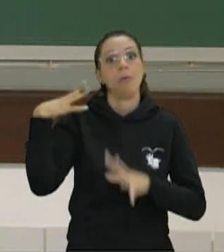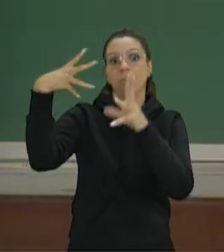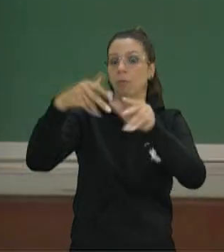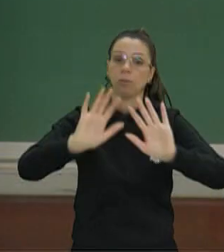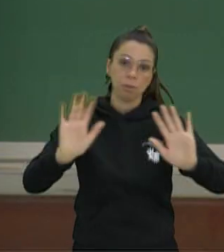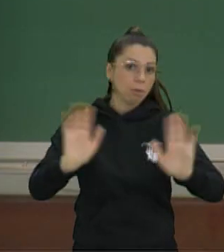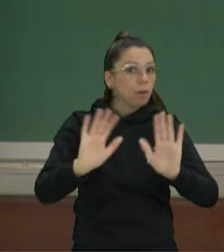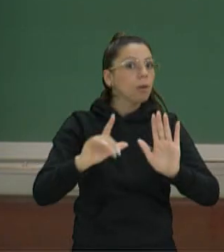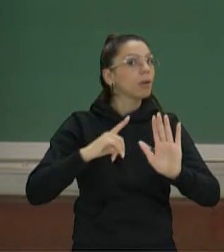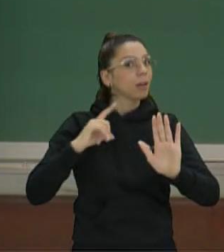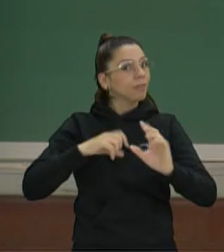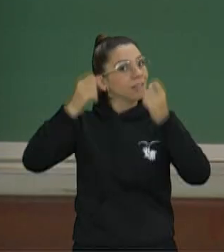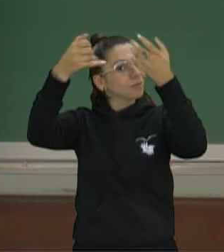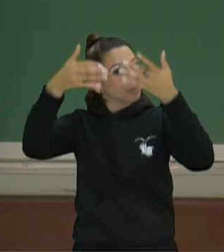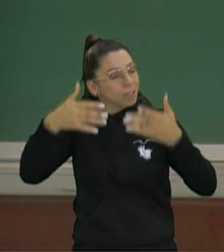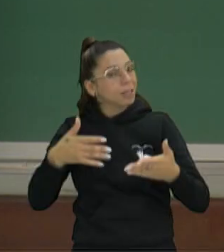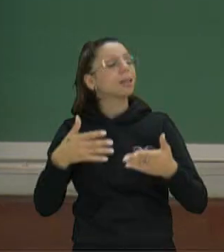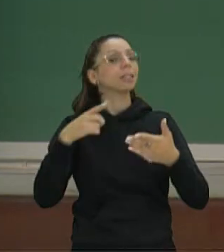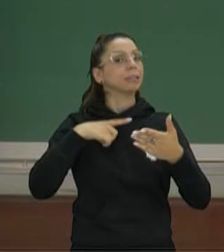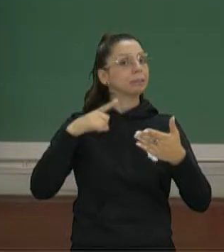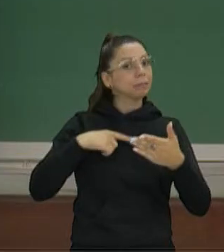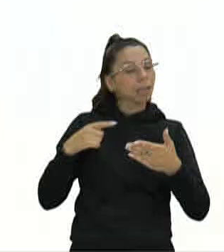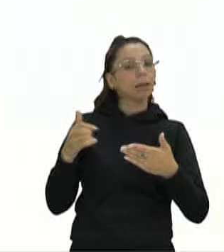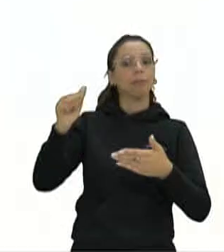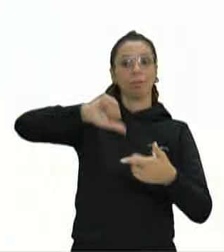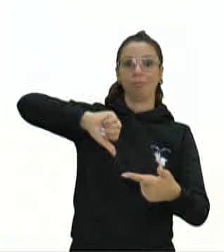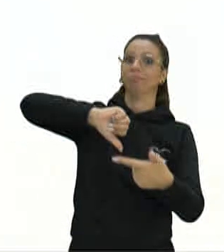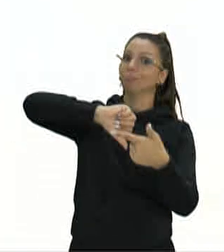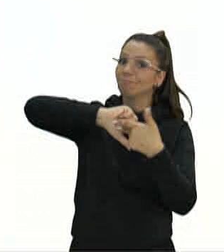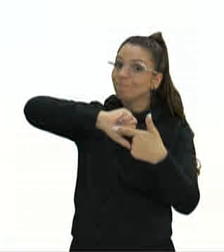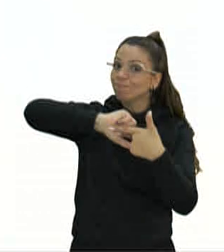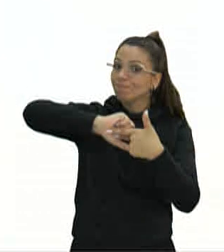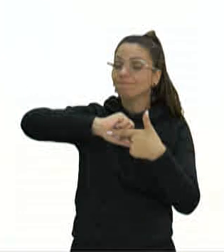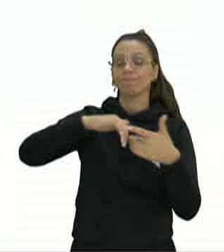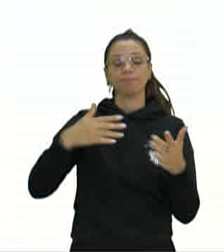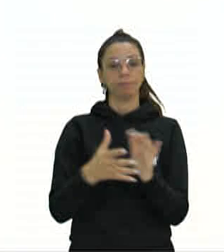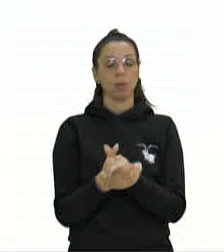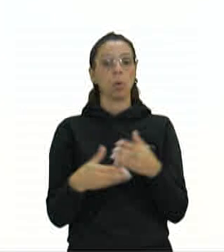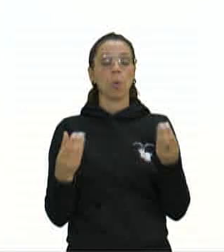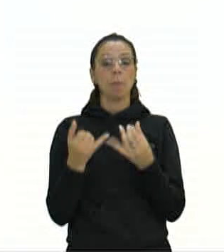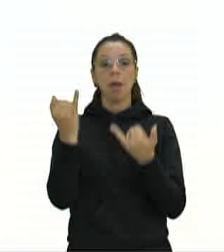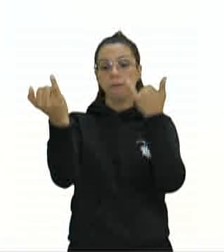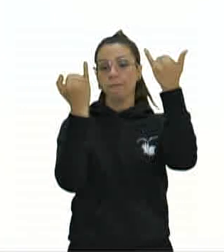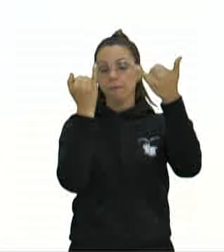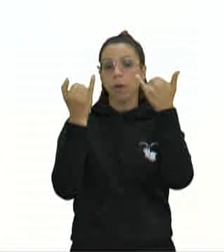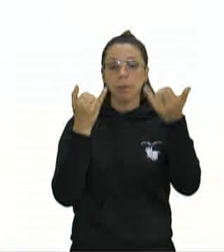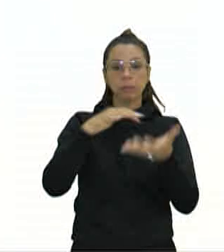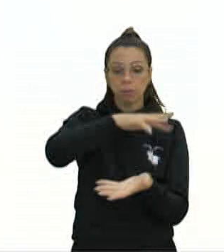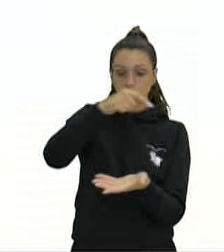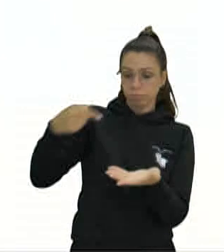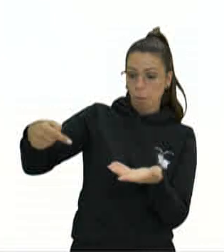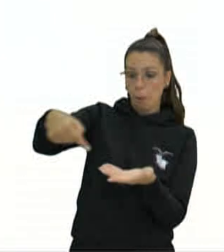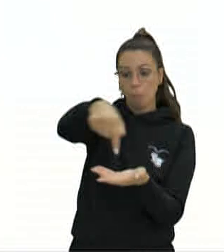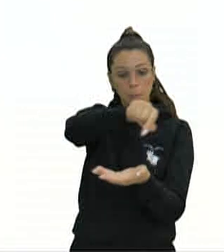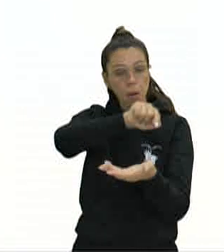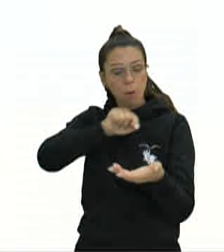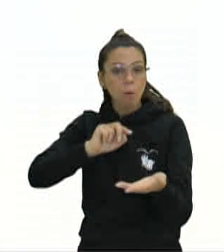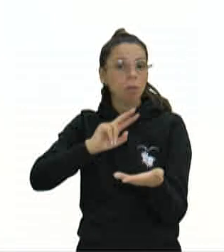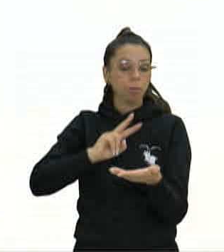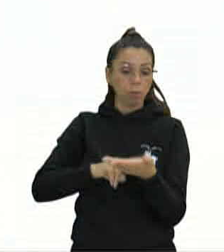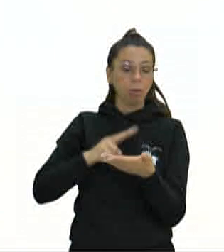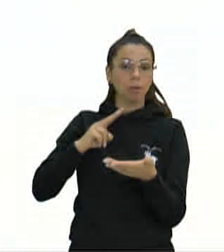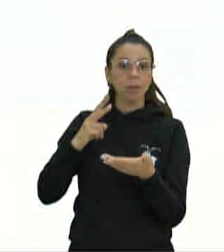assim. E, de fato, a velocidade com que circulam as notícias no mundo nem sempre se traduz